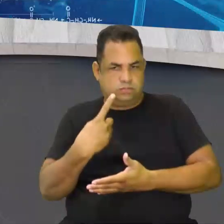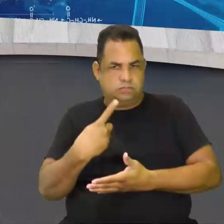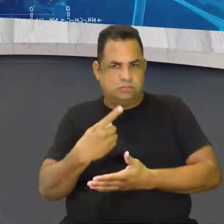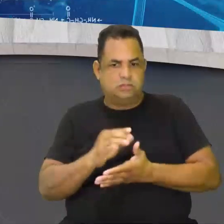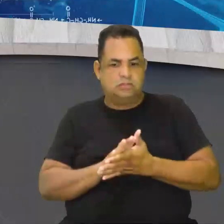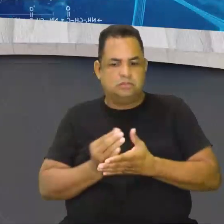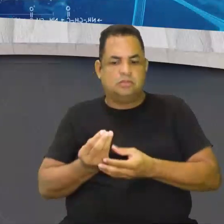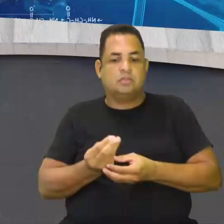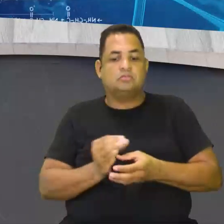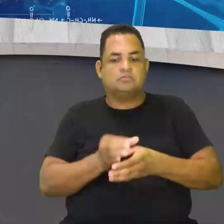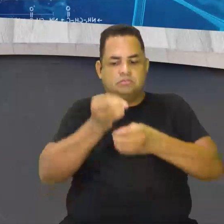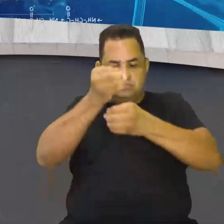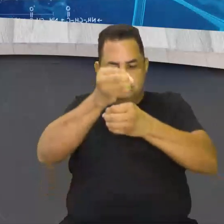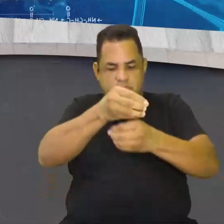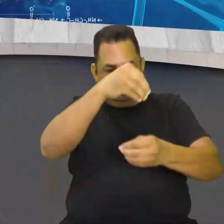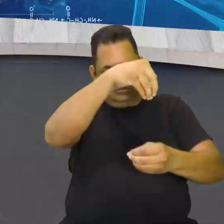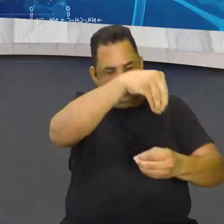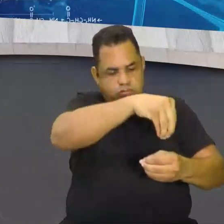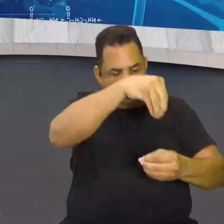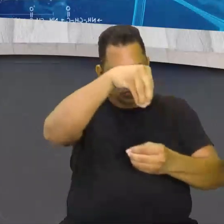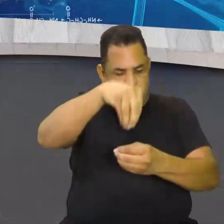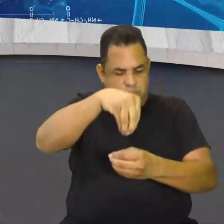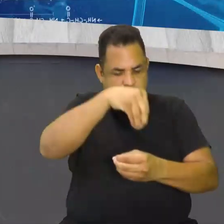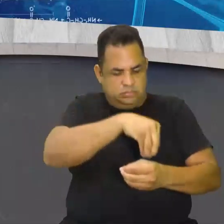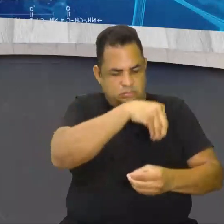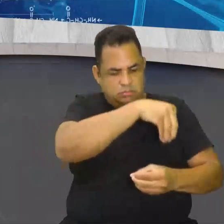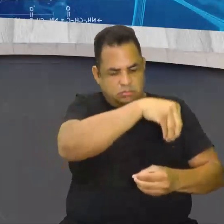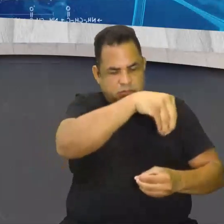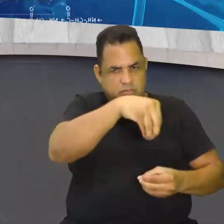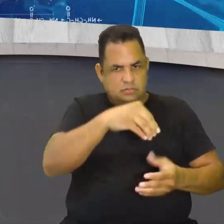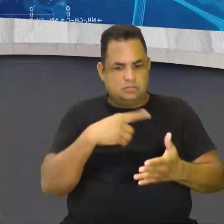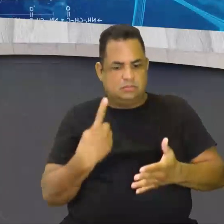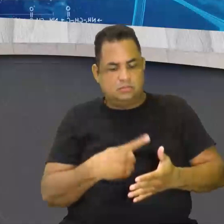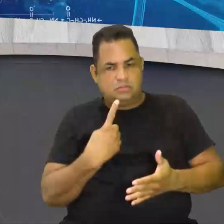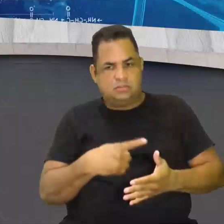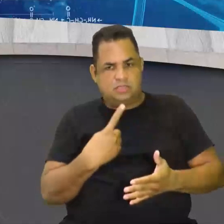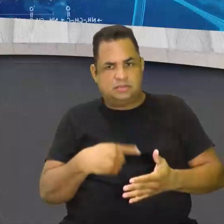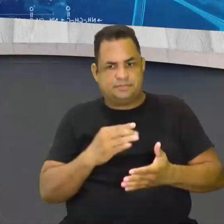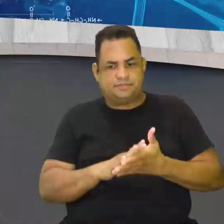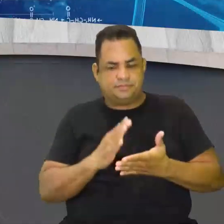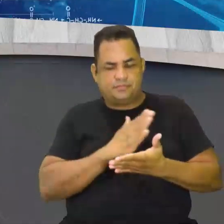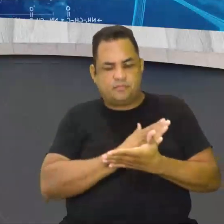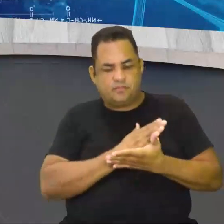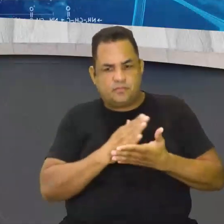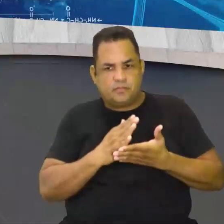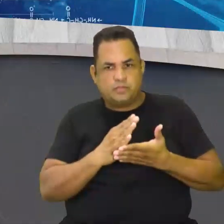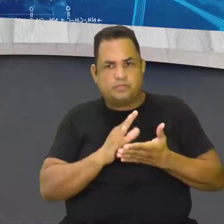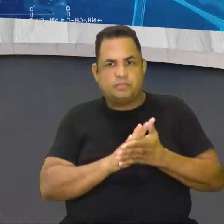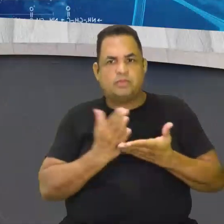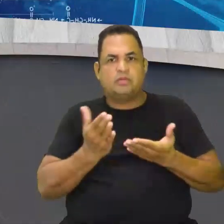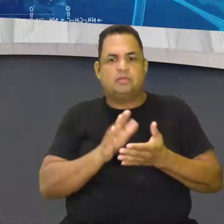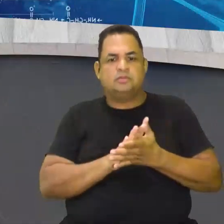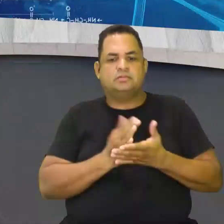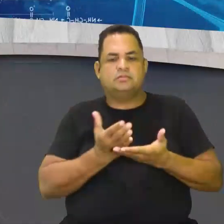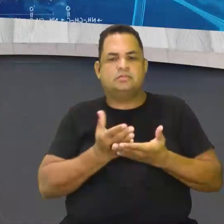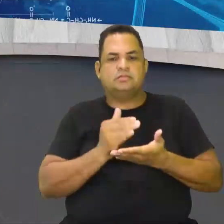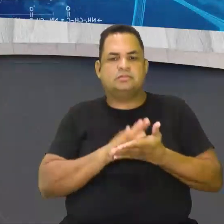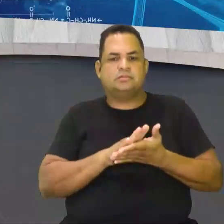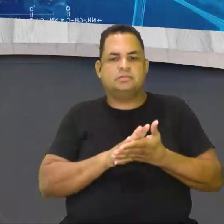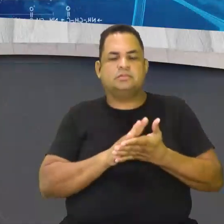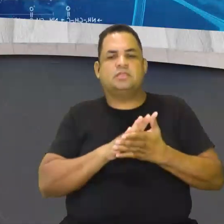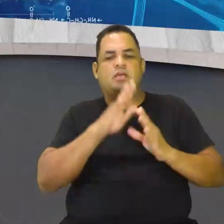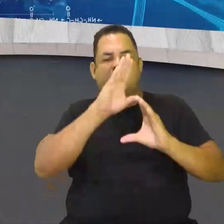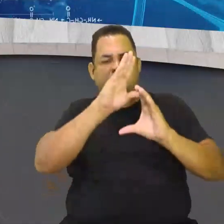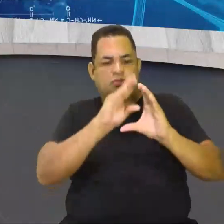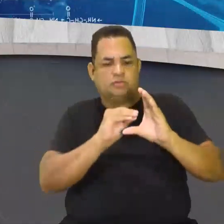Coloca-se a amostra de sangue nos tubos de ensaio, sobre a ação da centrífuga, e aí começa a sedimentação, a